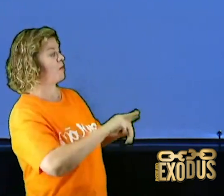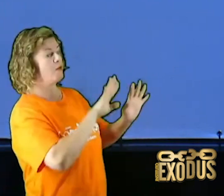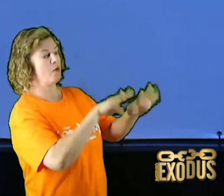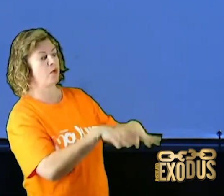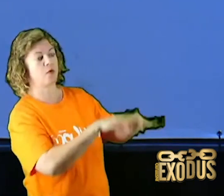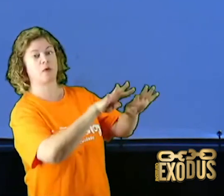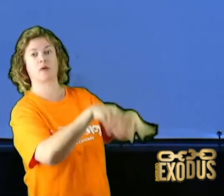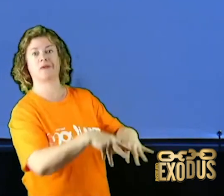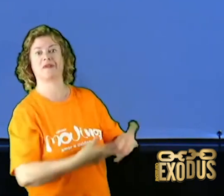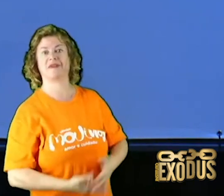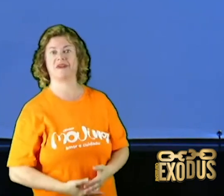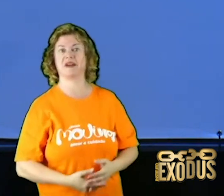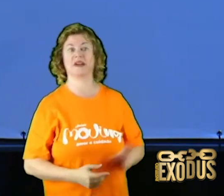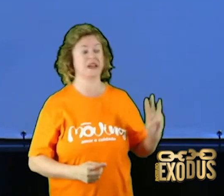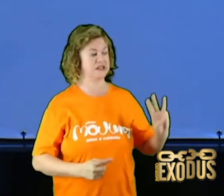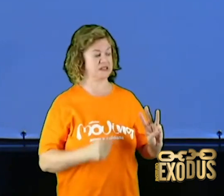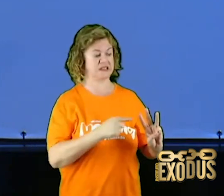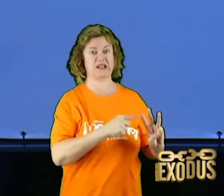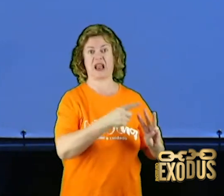7 vezes mais.